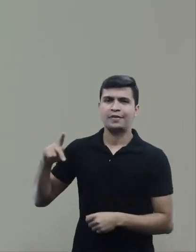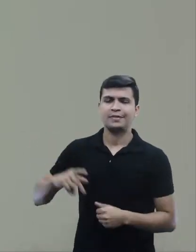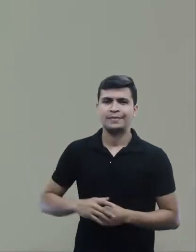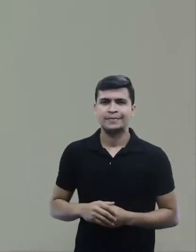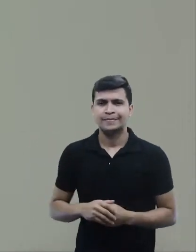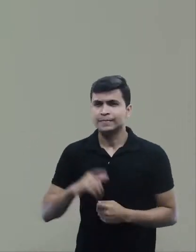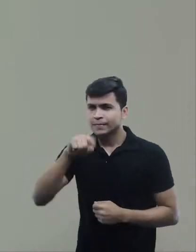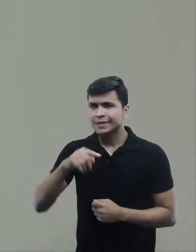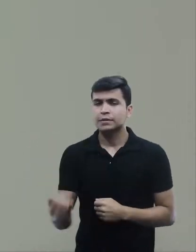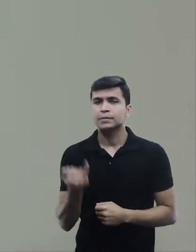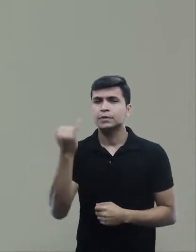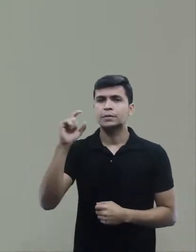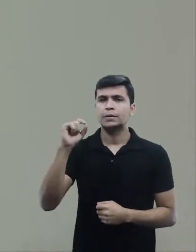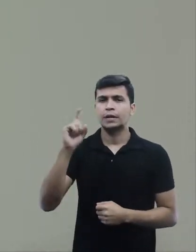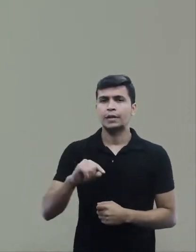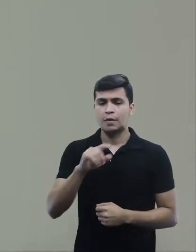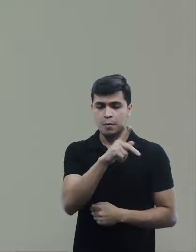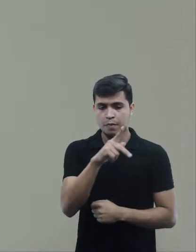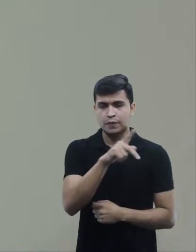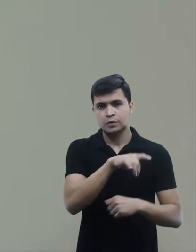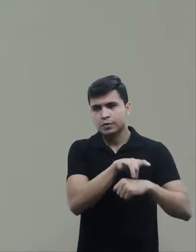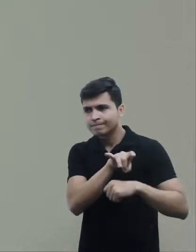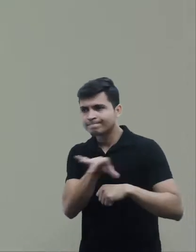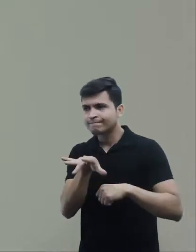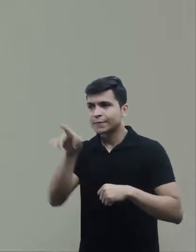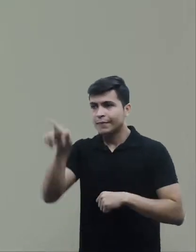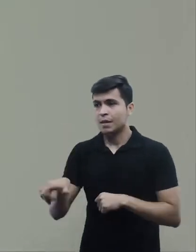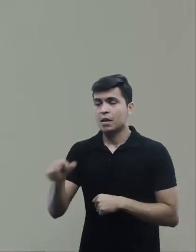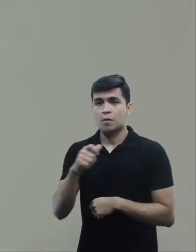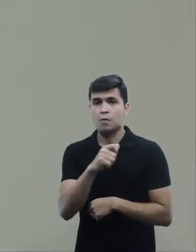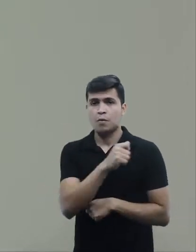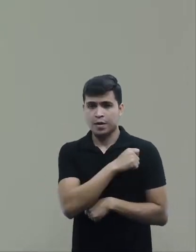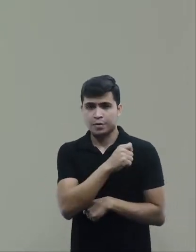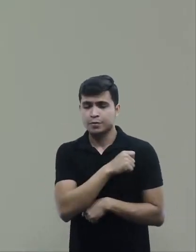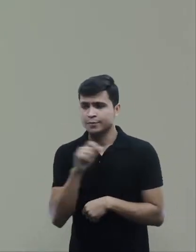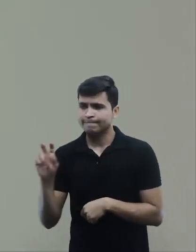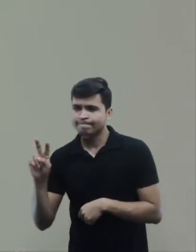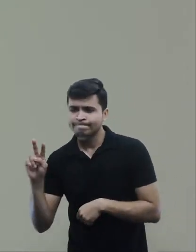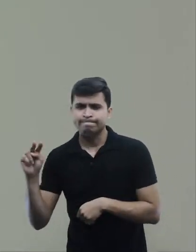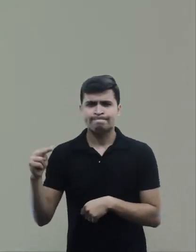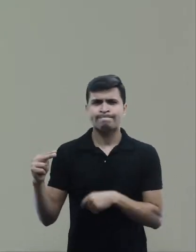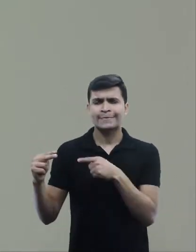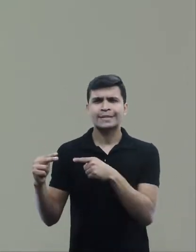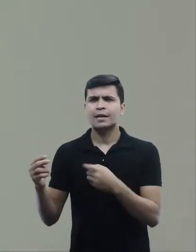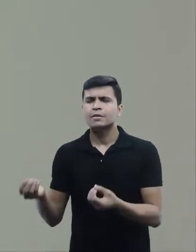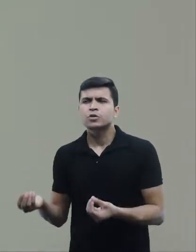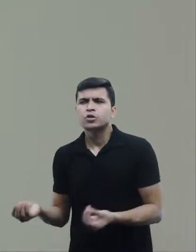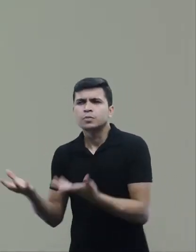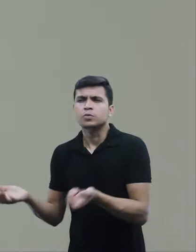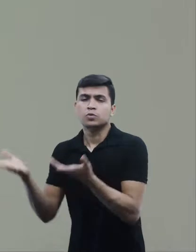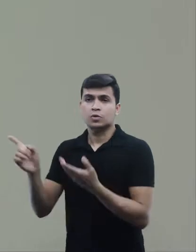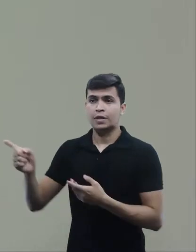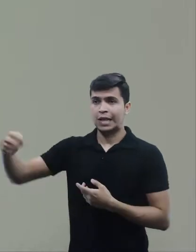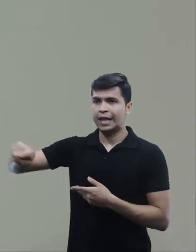professor. É muito importante que o feedback fornecido pelo professor ao estudante após o uso das rubricas